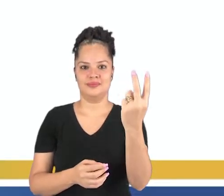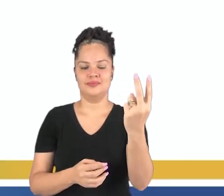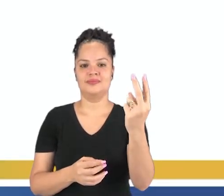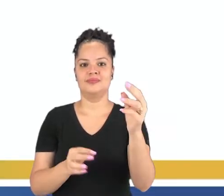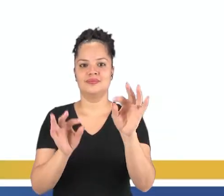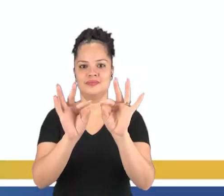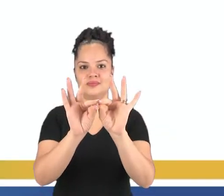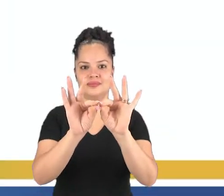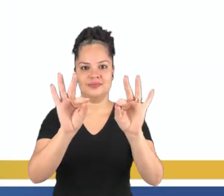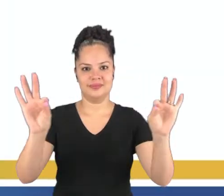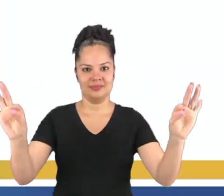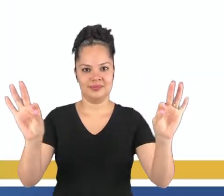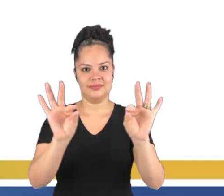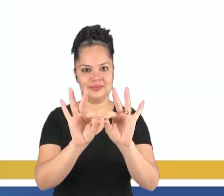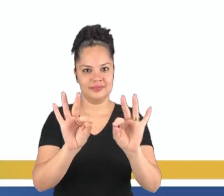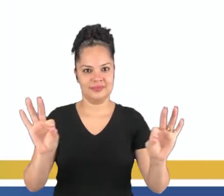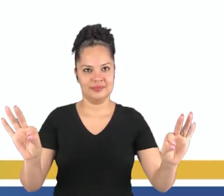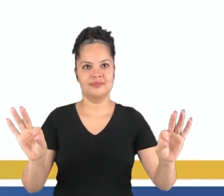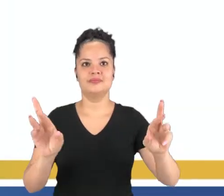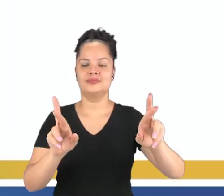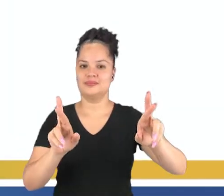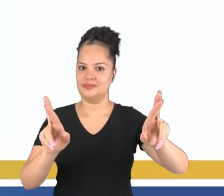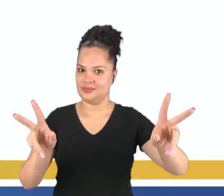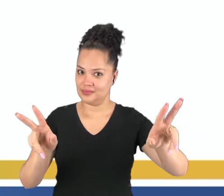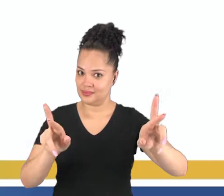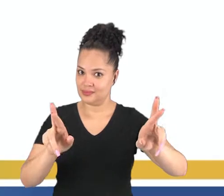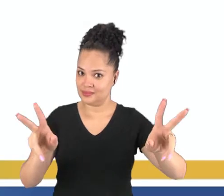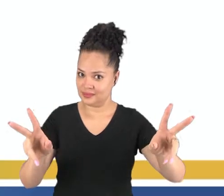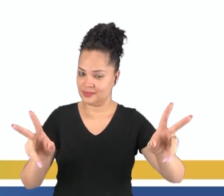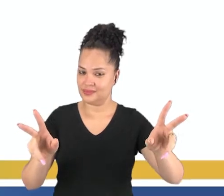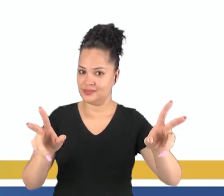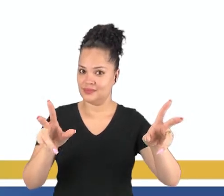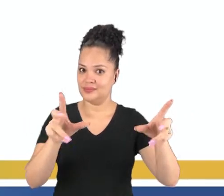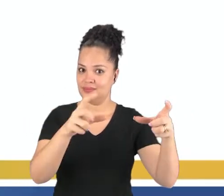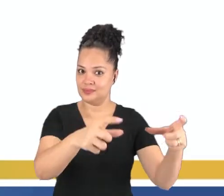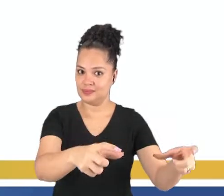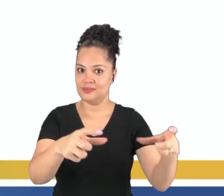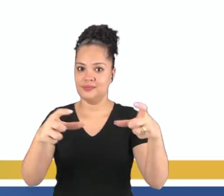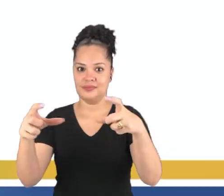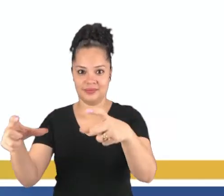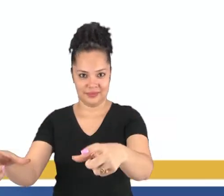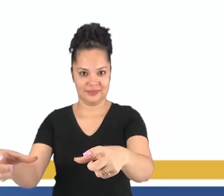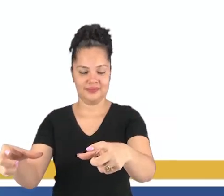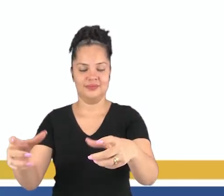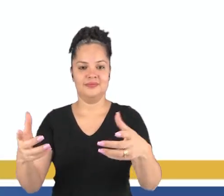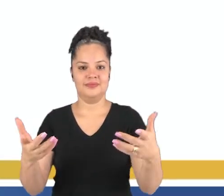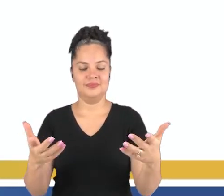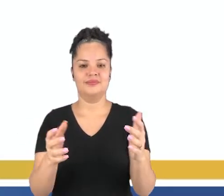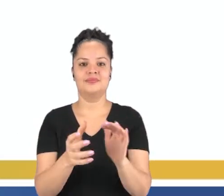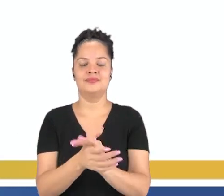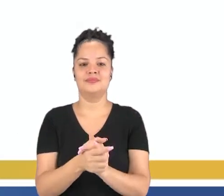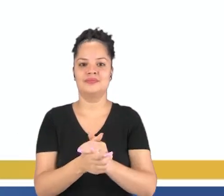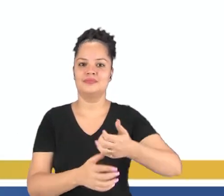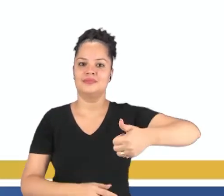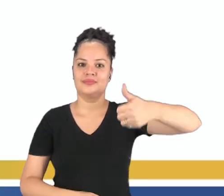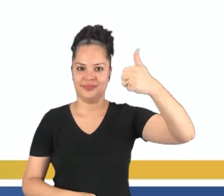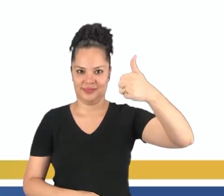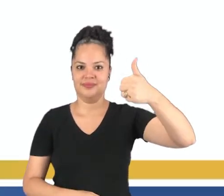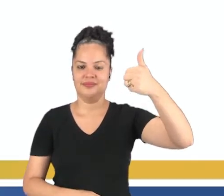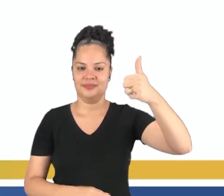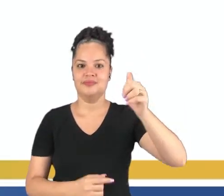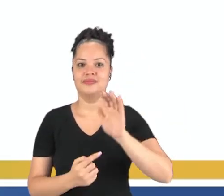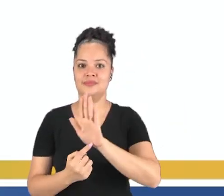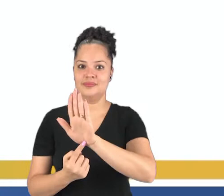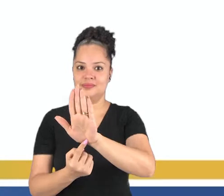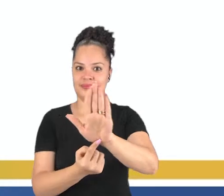retas distintas, elas irão assumir as seguintes posições relativas no espaço. Então, a primeira delas, nós vamos